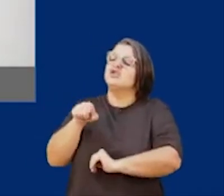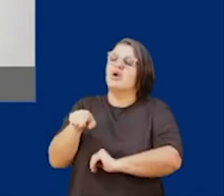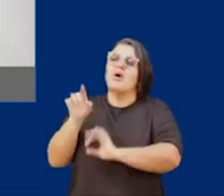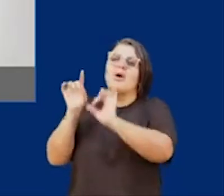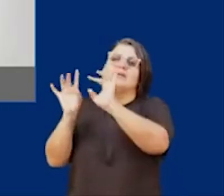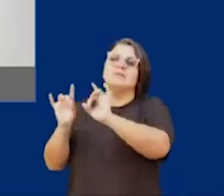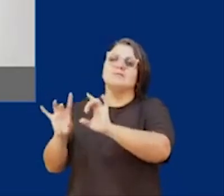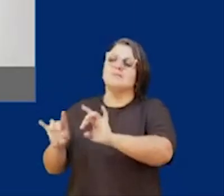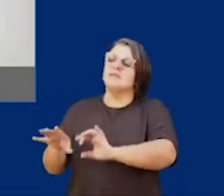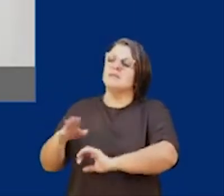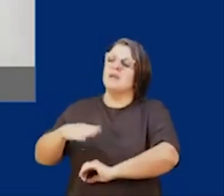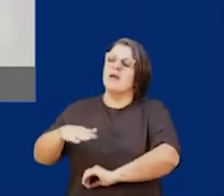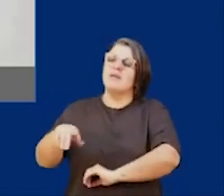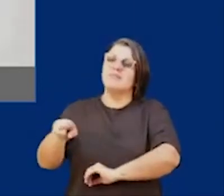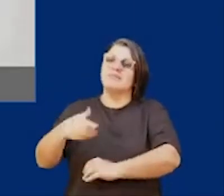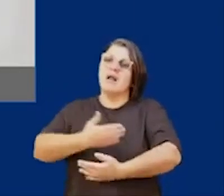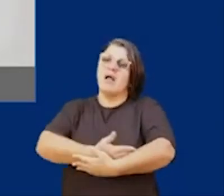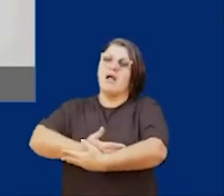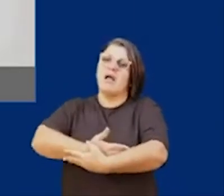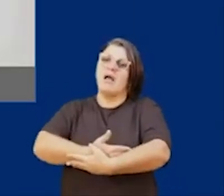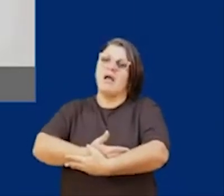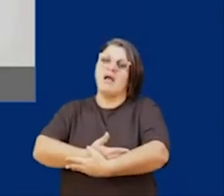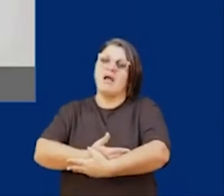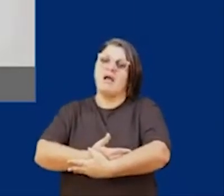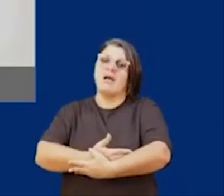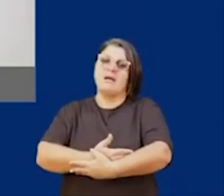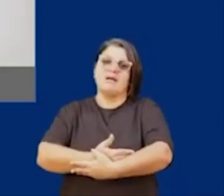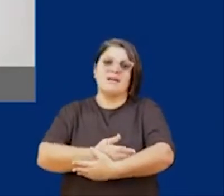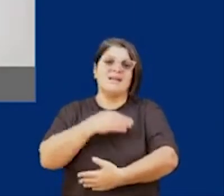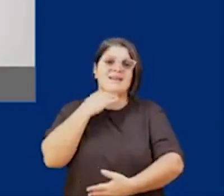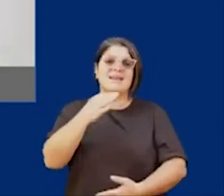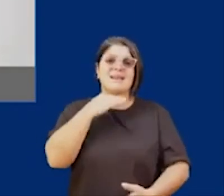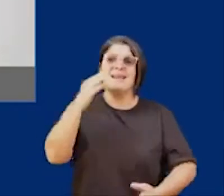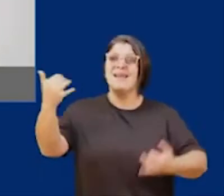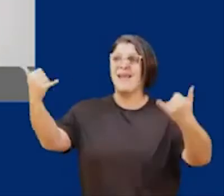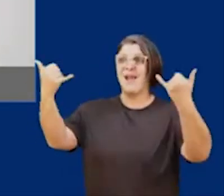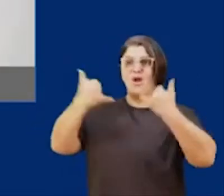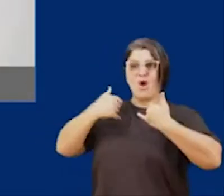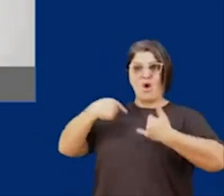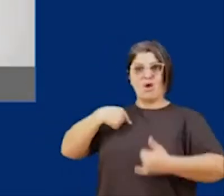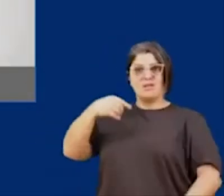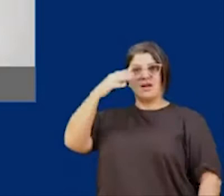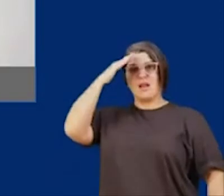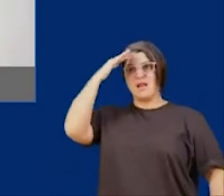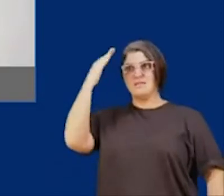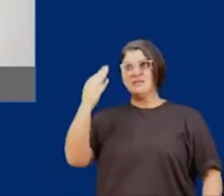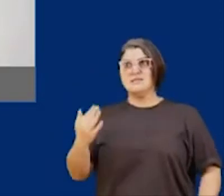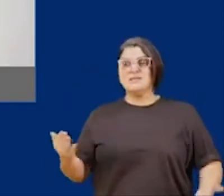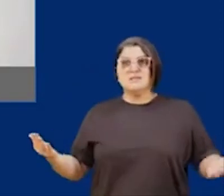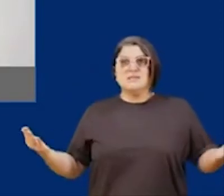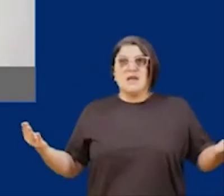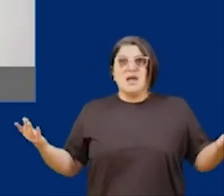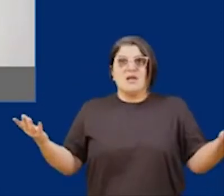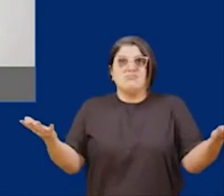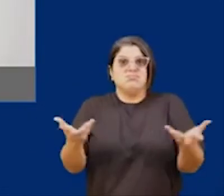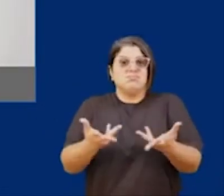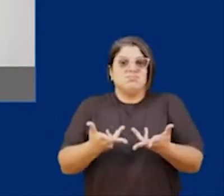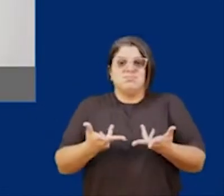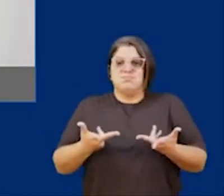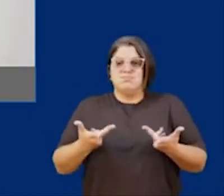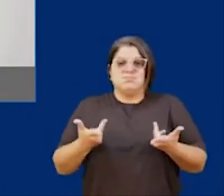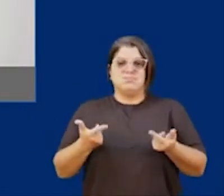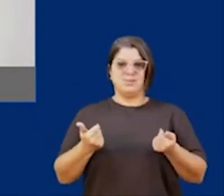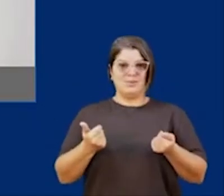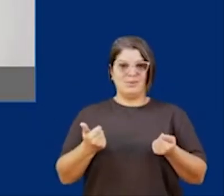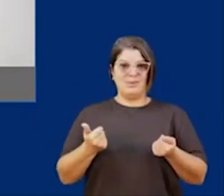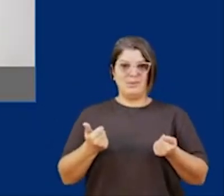porque parece que ninguém conta pra gente o quanto nós somos divinas, ninguém conta. Quando um dia vocês foram paradas e alguém falou